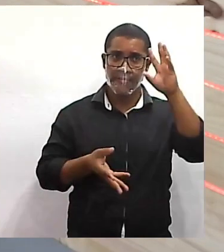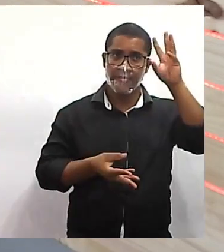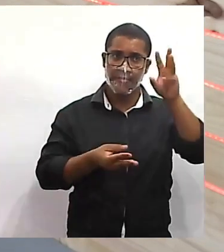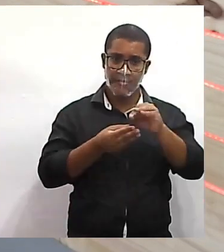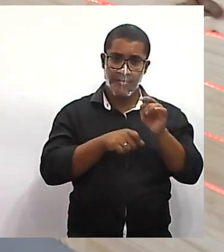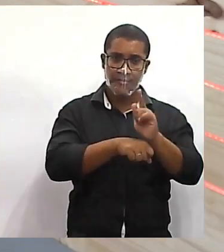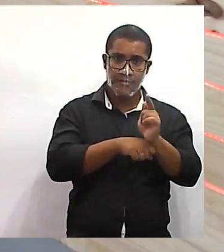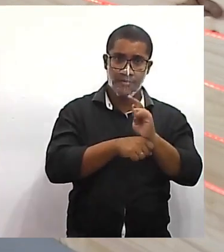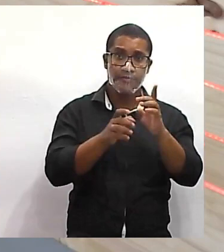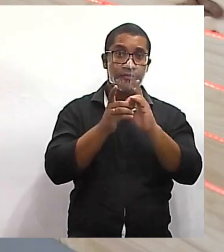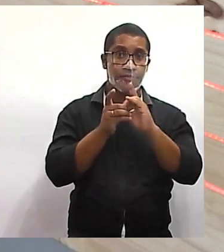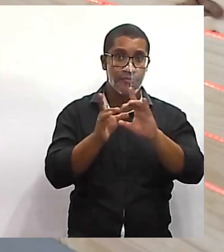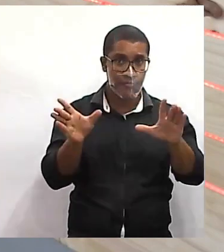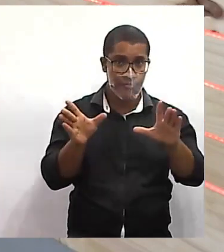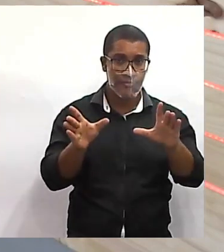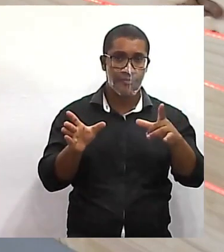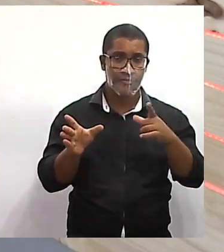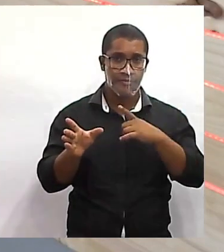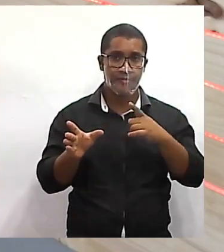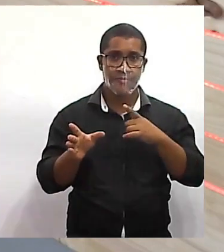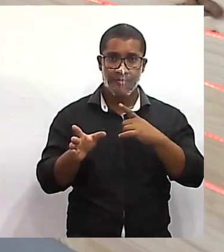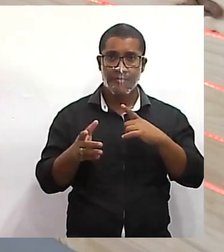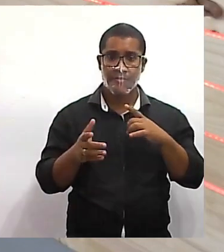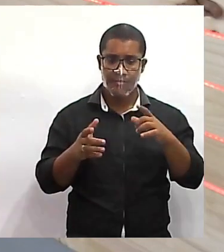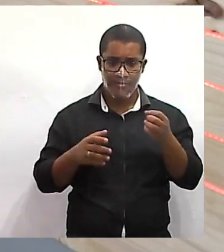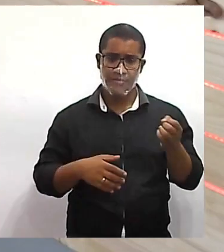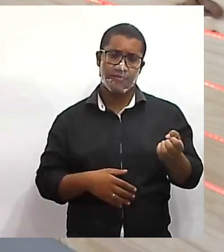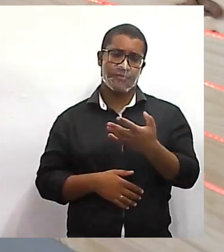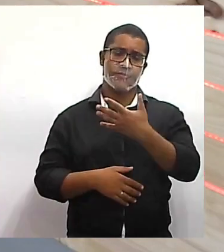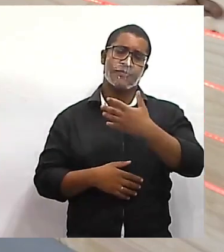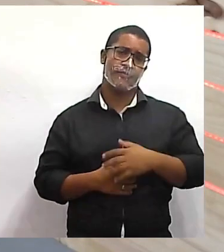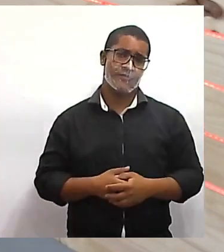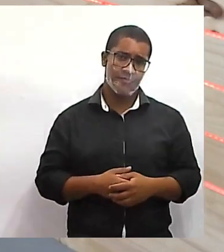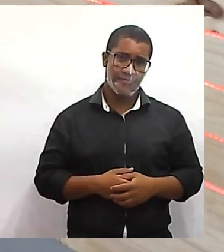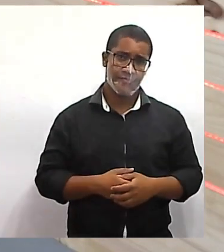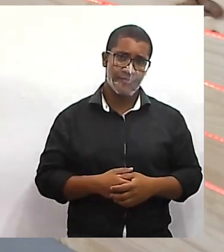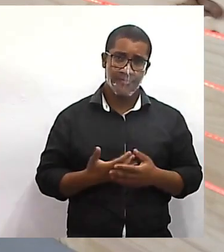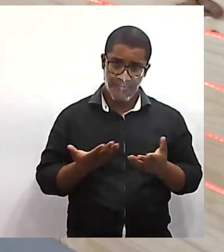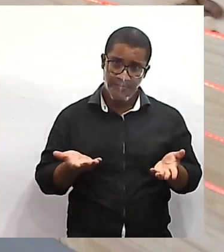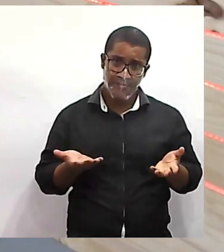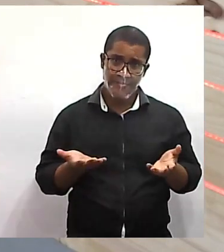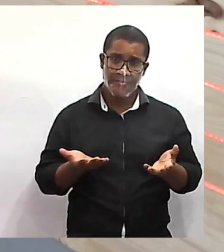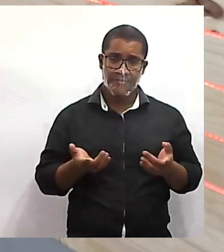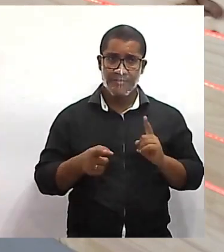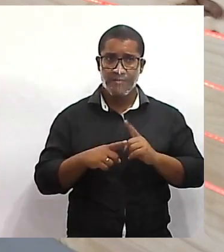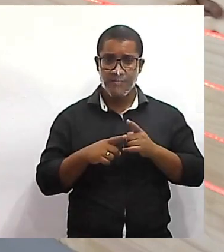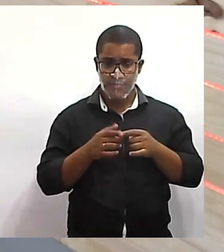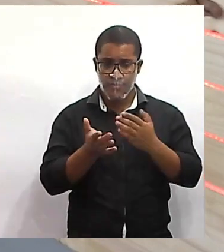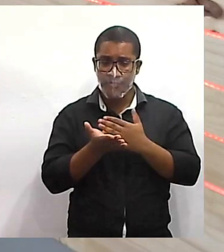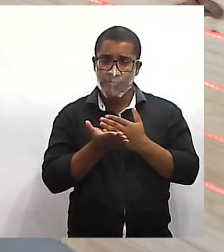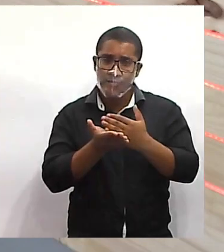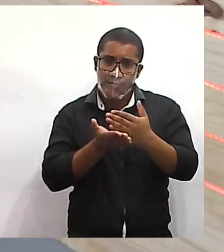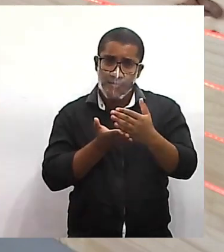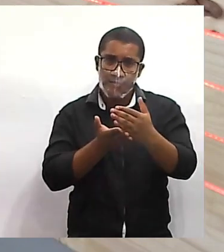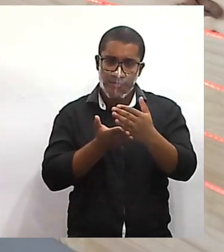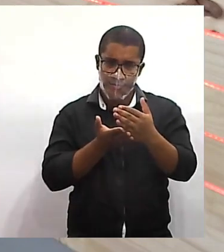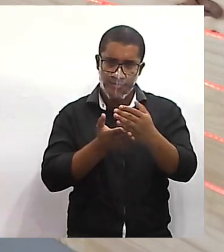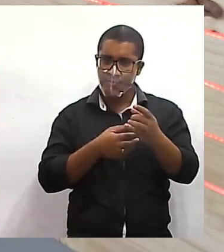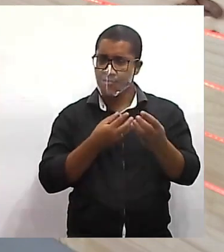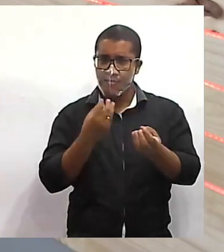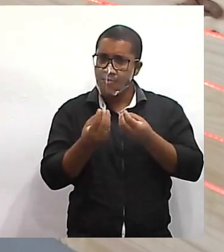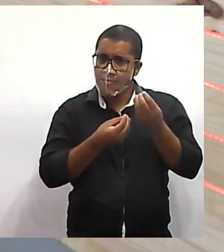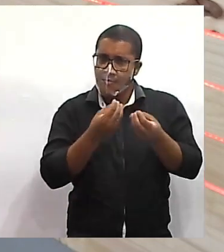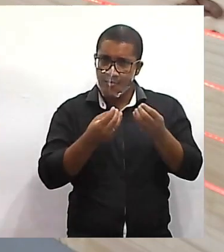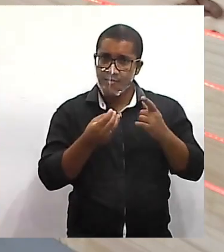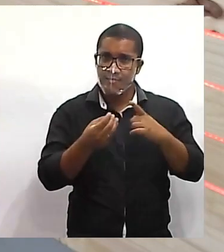gestão democrática, ela é nova, né? Porque ela começa, basicamente, vamos